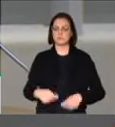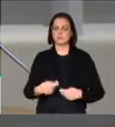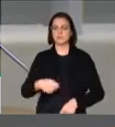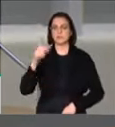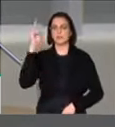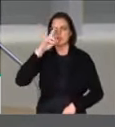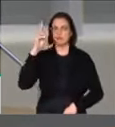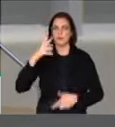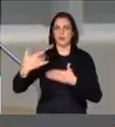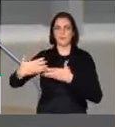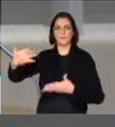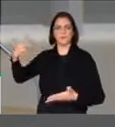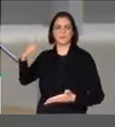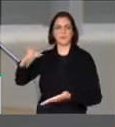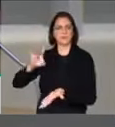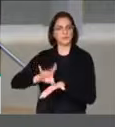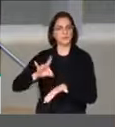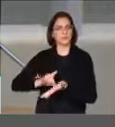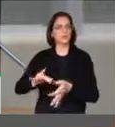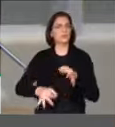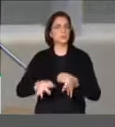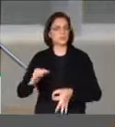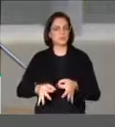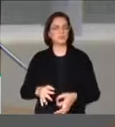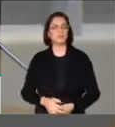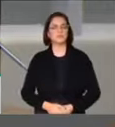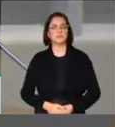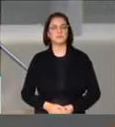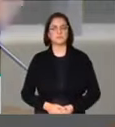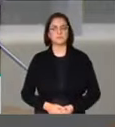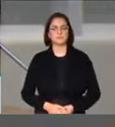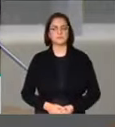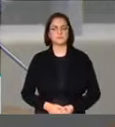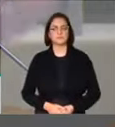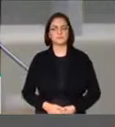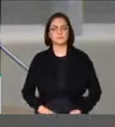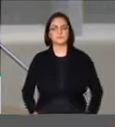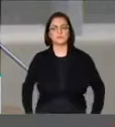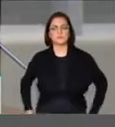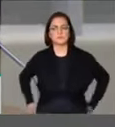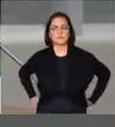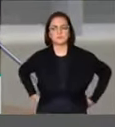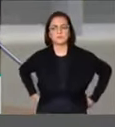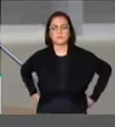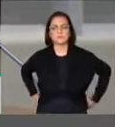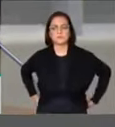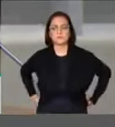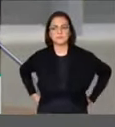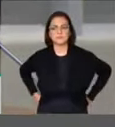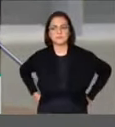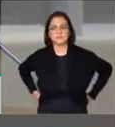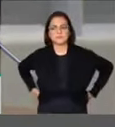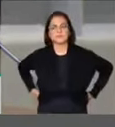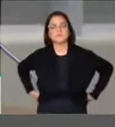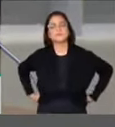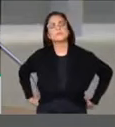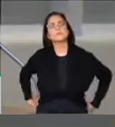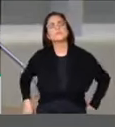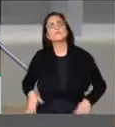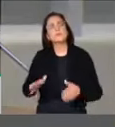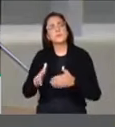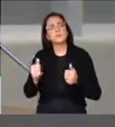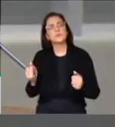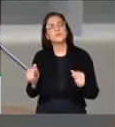memória, verdade e justiça. E eu quero, nesses 40 segundos, pedindo um tempinho para a Érica, só